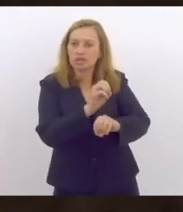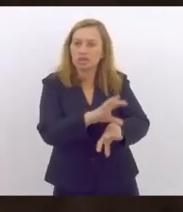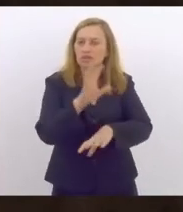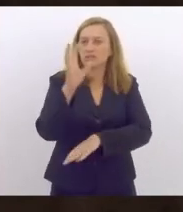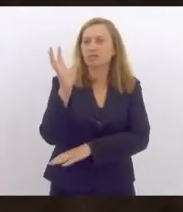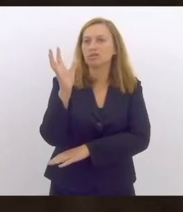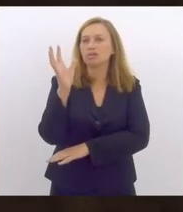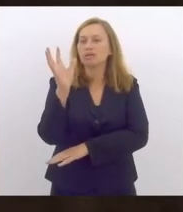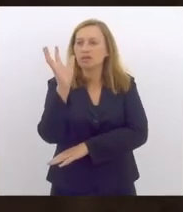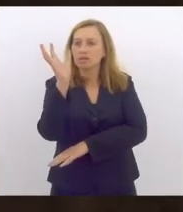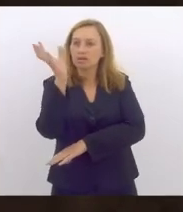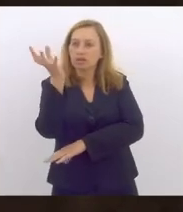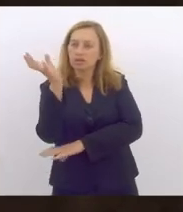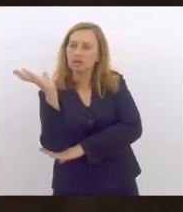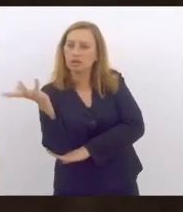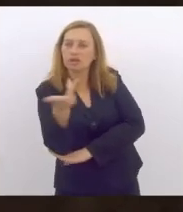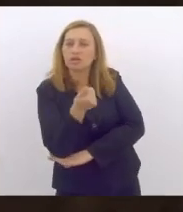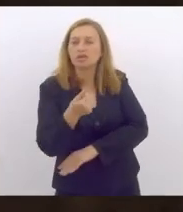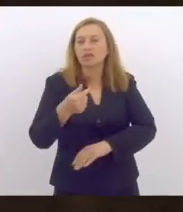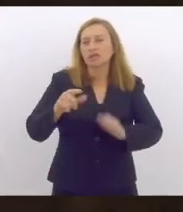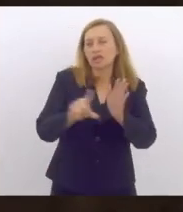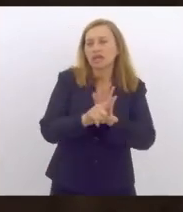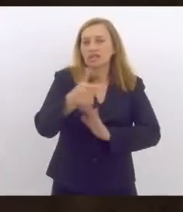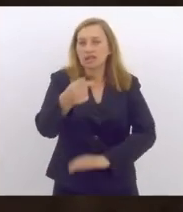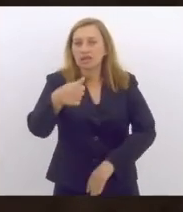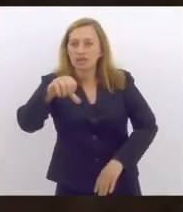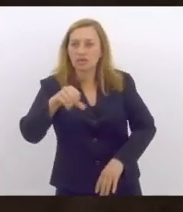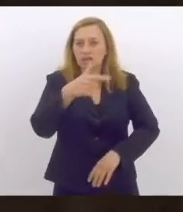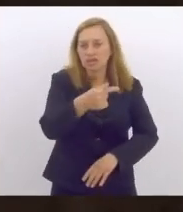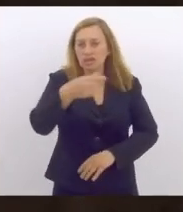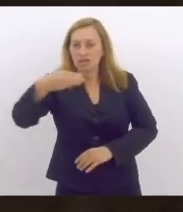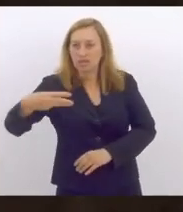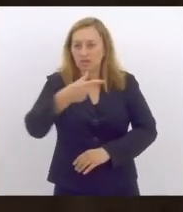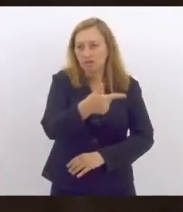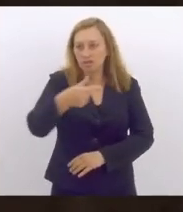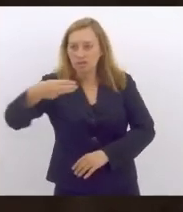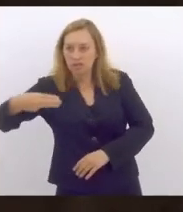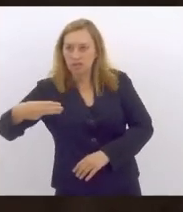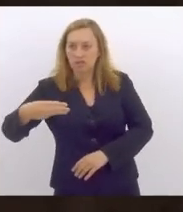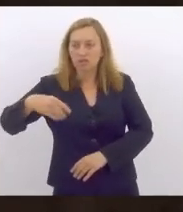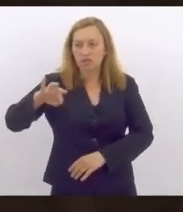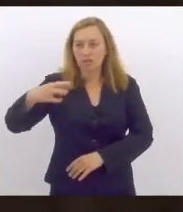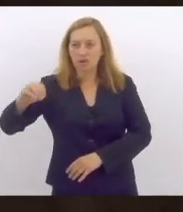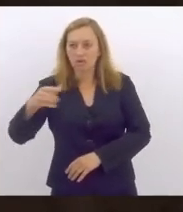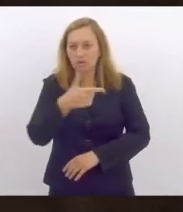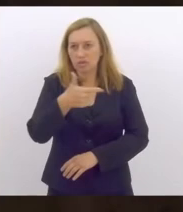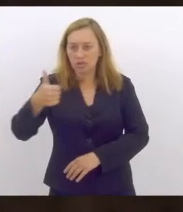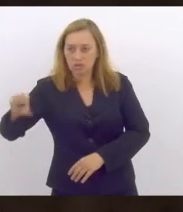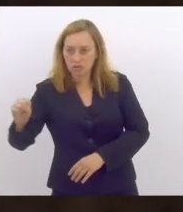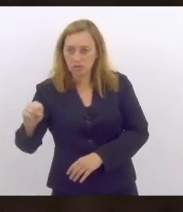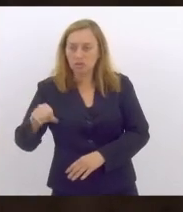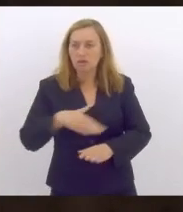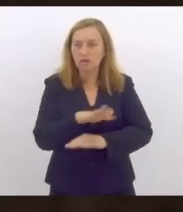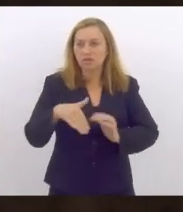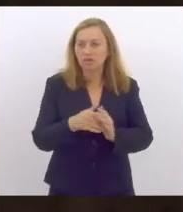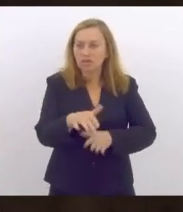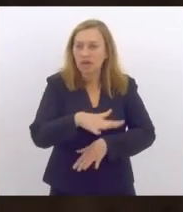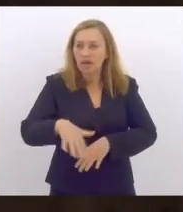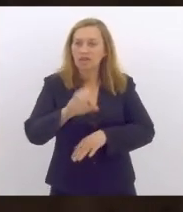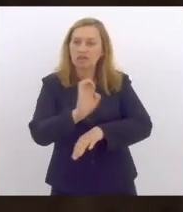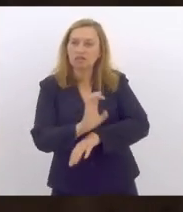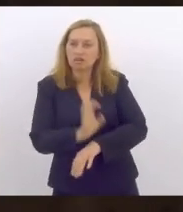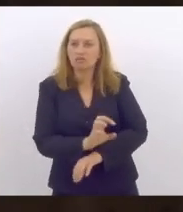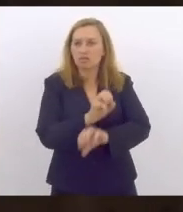previsto na Lei 7973, de 23 de maio de 2018, para toda a rede estadual de